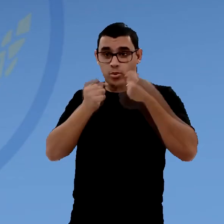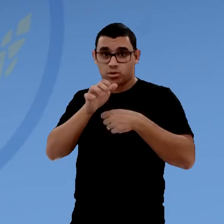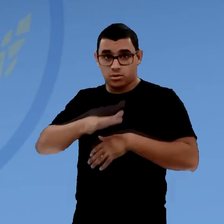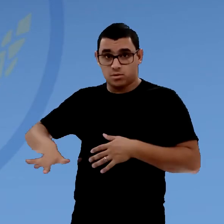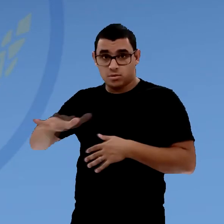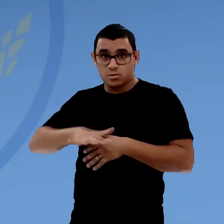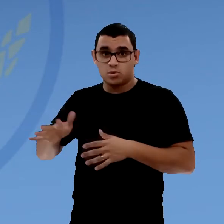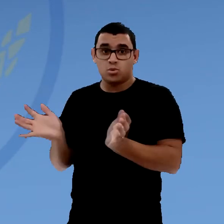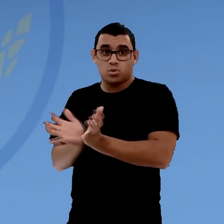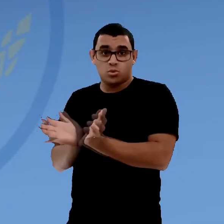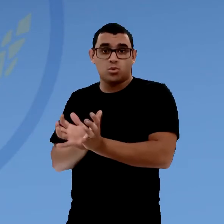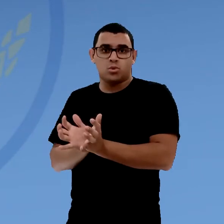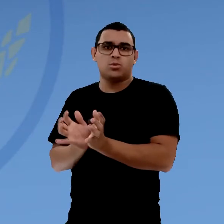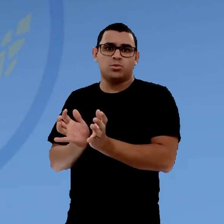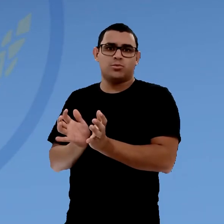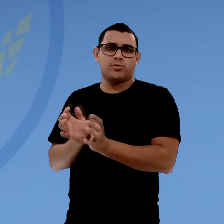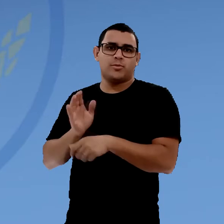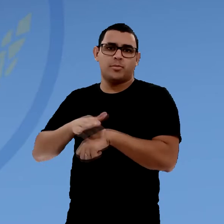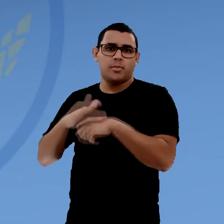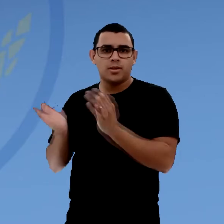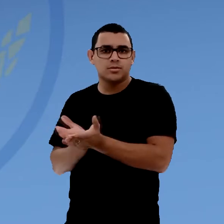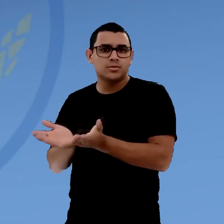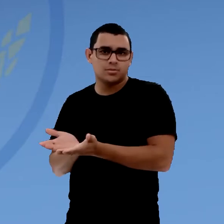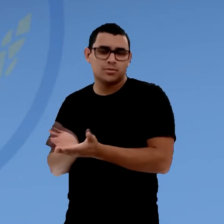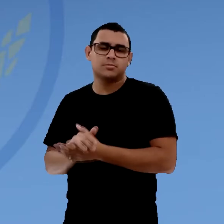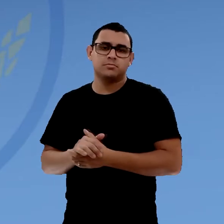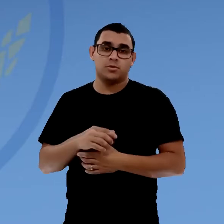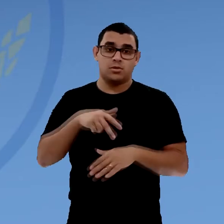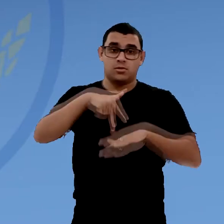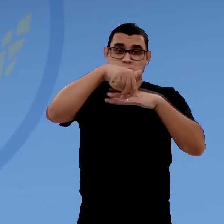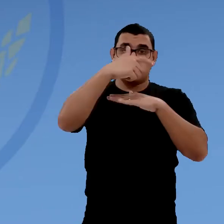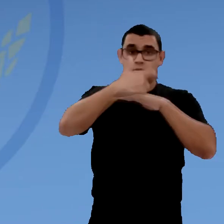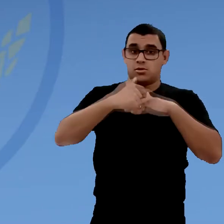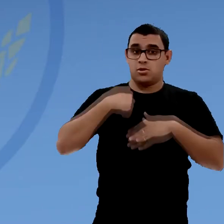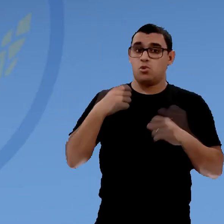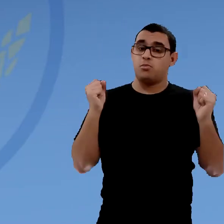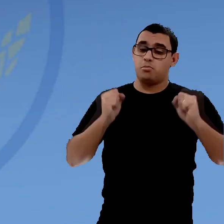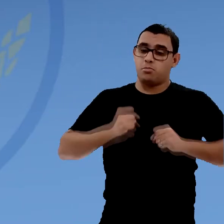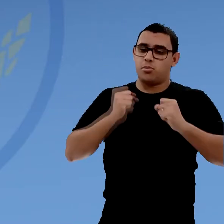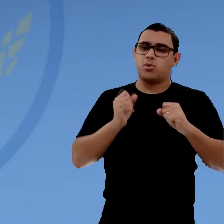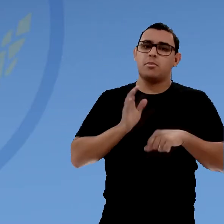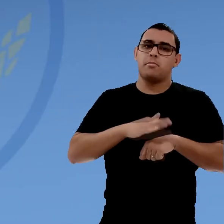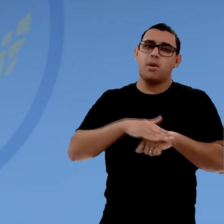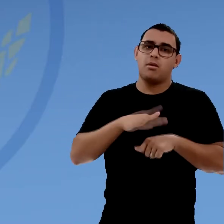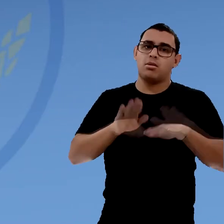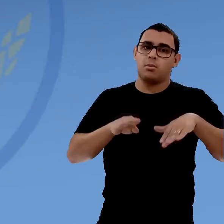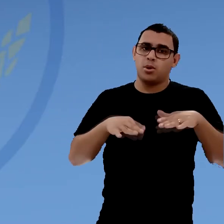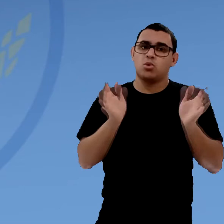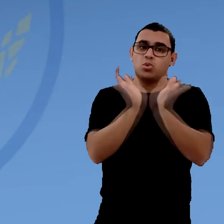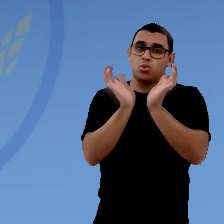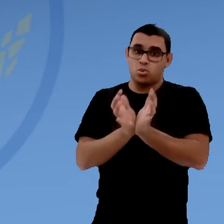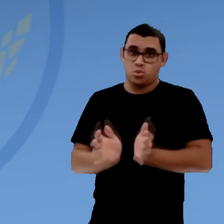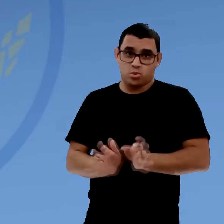Então, o status também é um símbolo. Ele indica que a pessoa tem mais ou menos poder de acordo com a classe social.